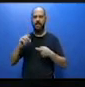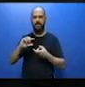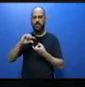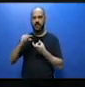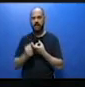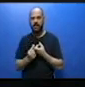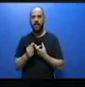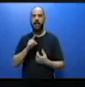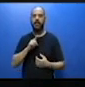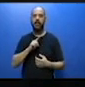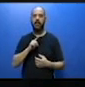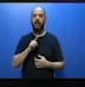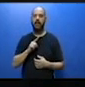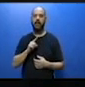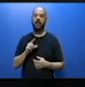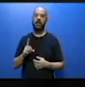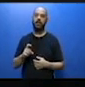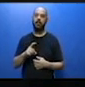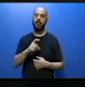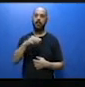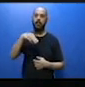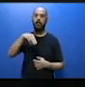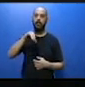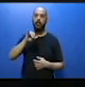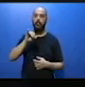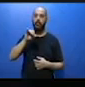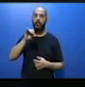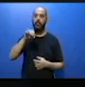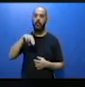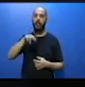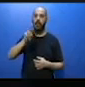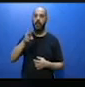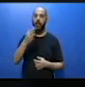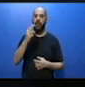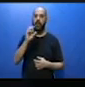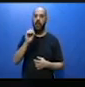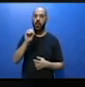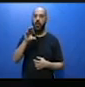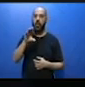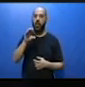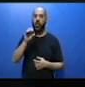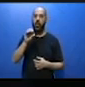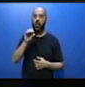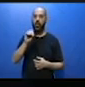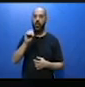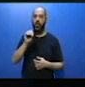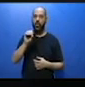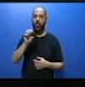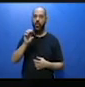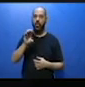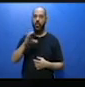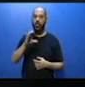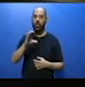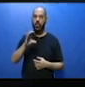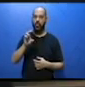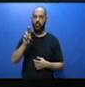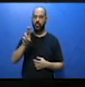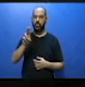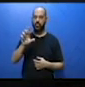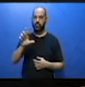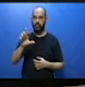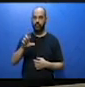de minhoca, o minhocossudo cerrado. É interessante e vocês vão precisar ler para responder às